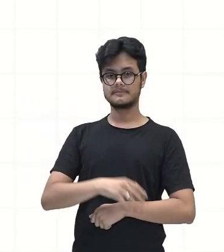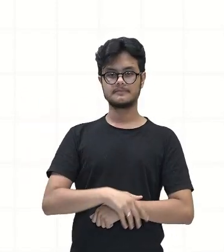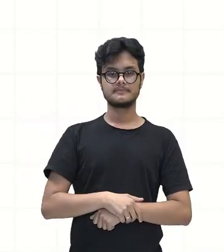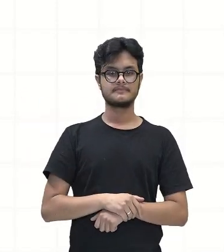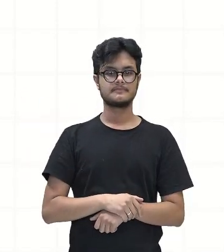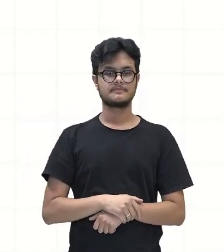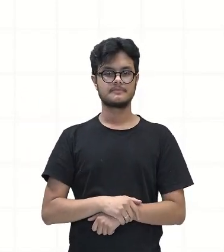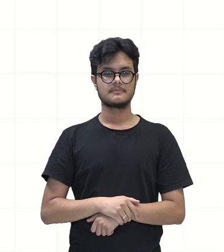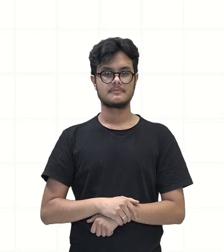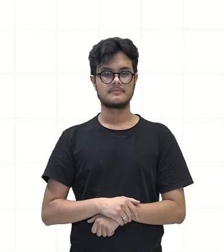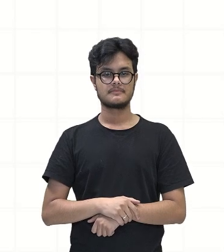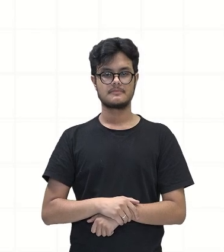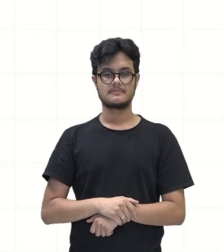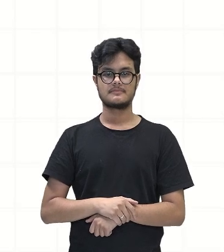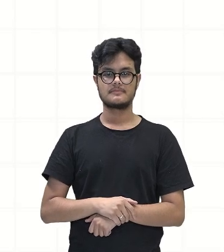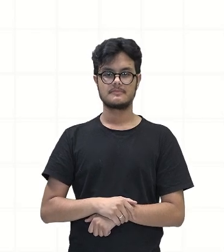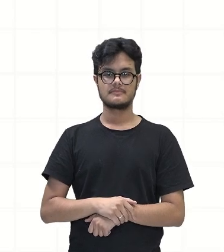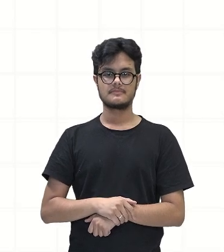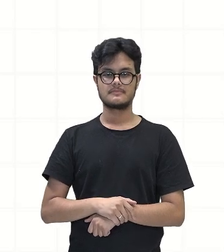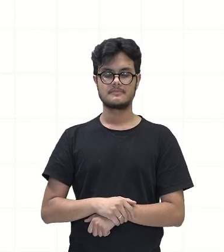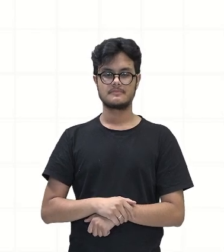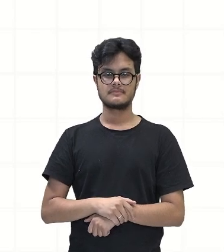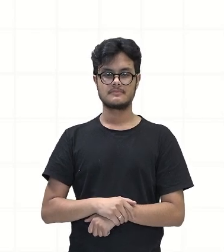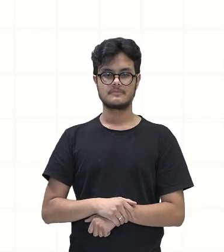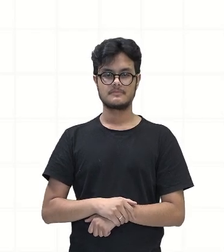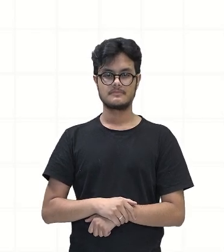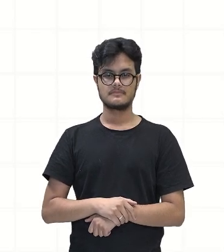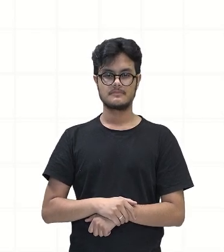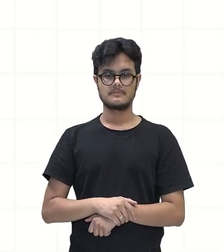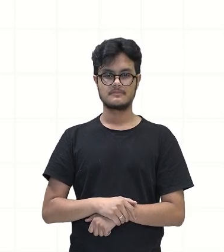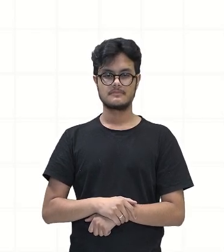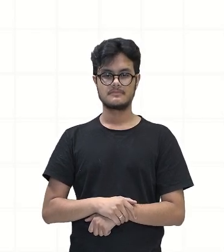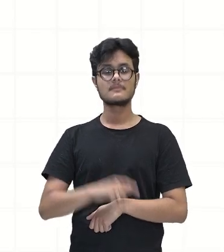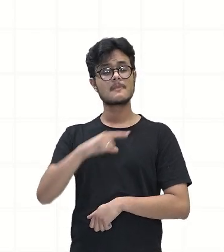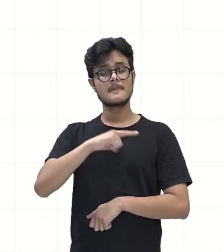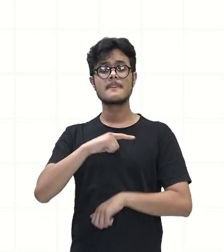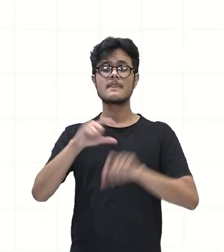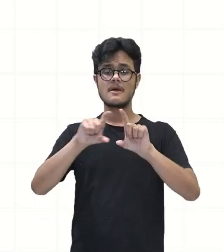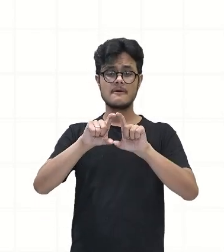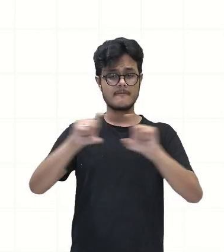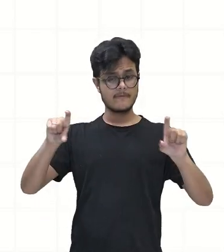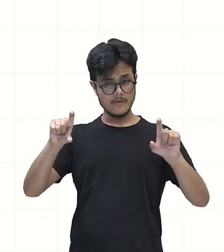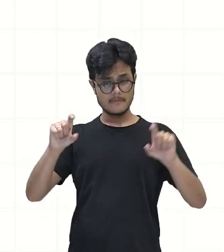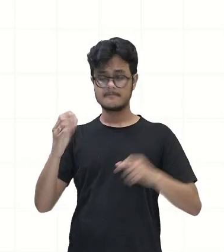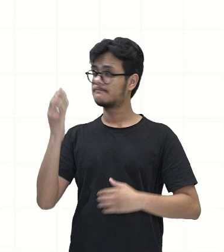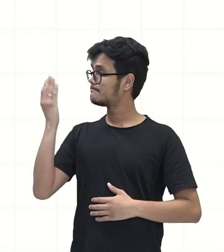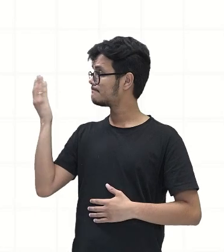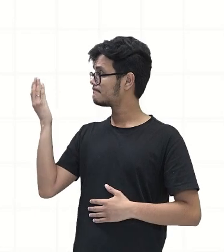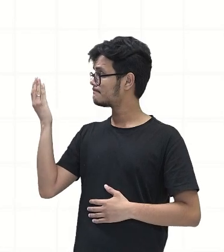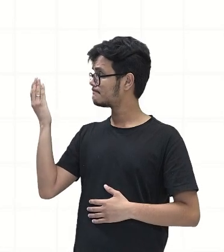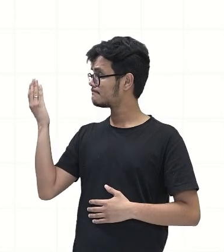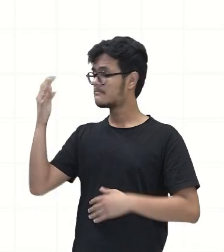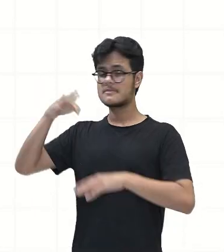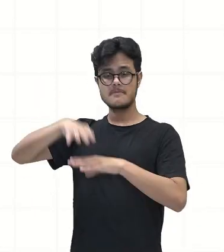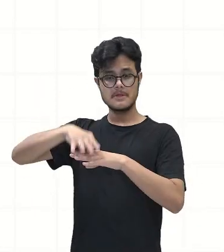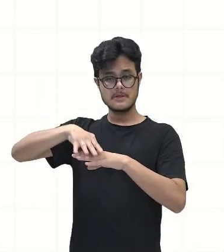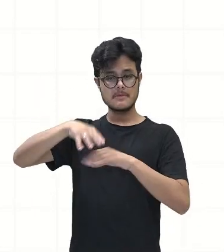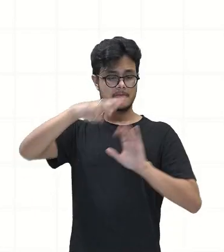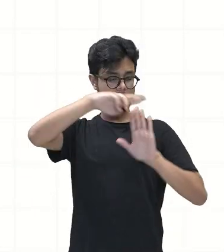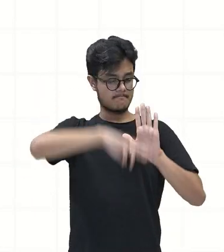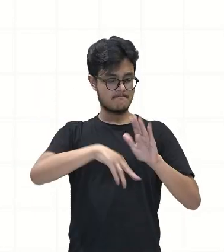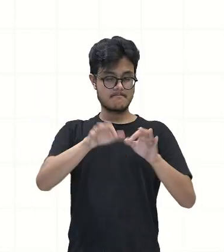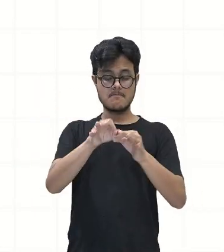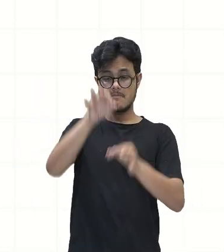Eu montei aqui, né? Hipotenusa ao quadrado é igual a cateto ao quadrado mais cateto ao quadrado, cada um